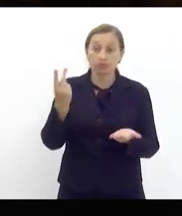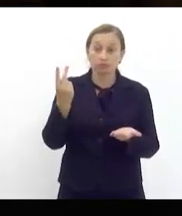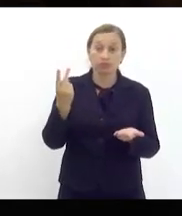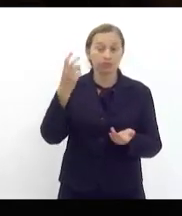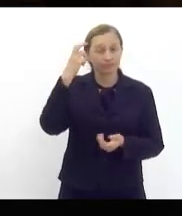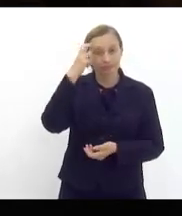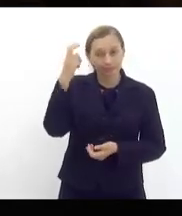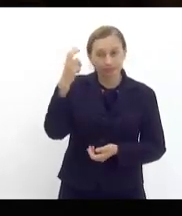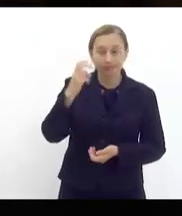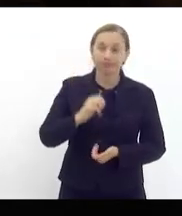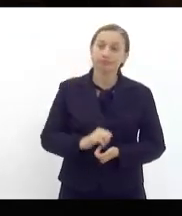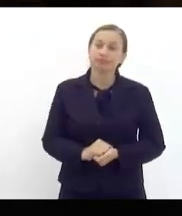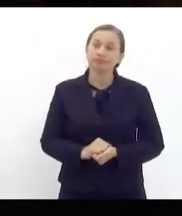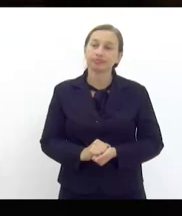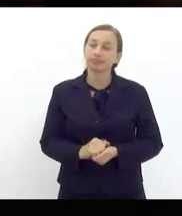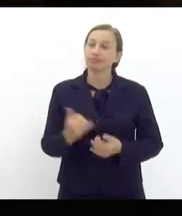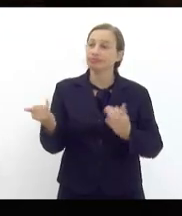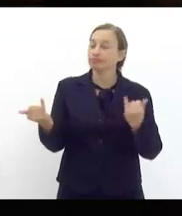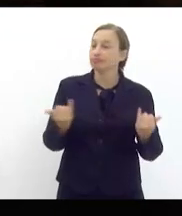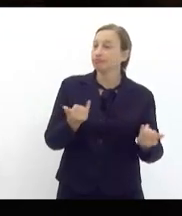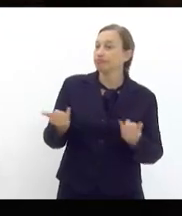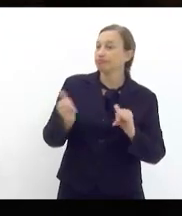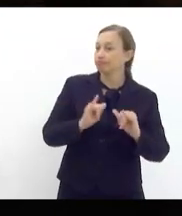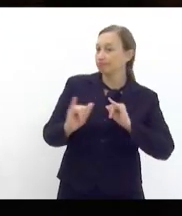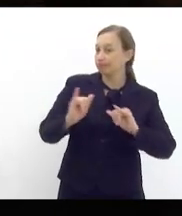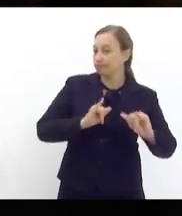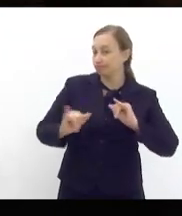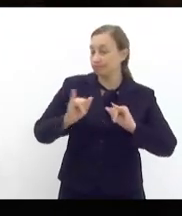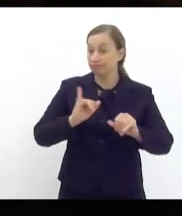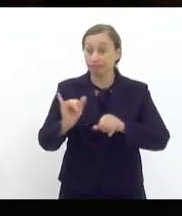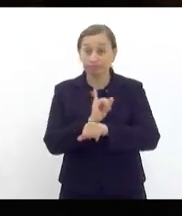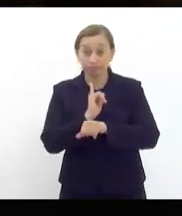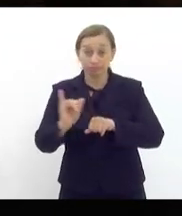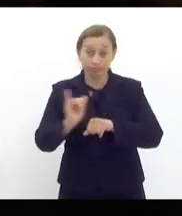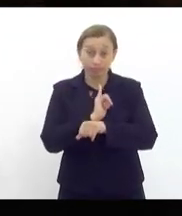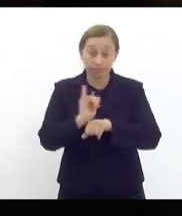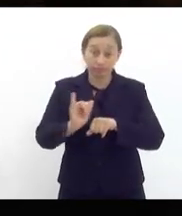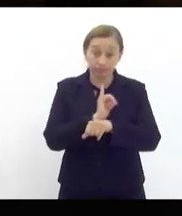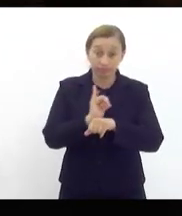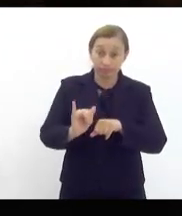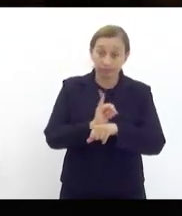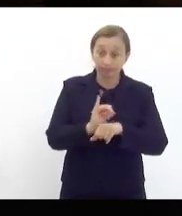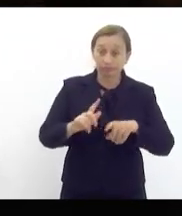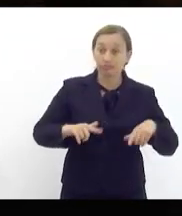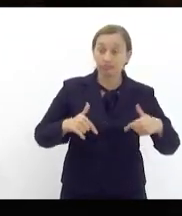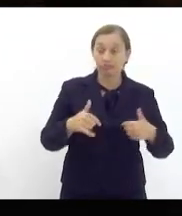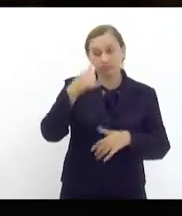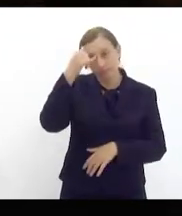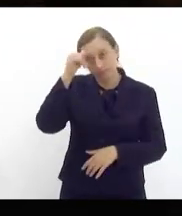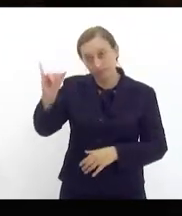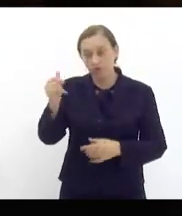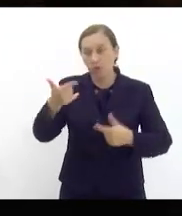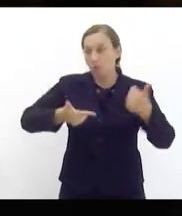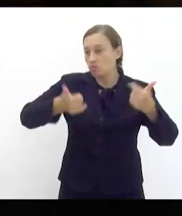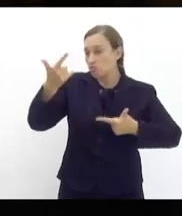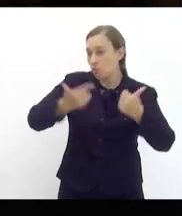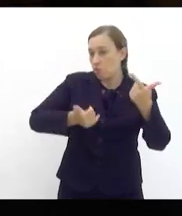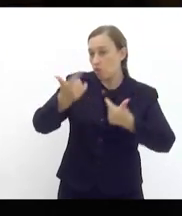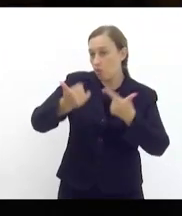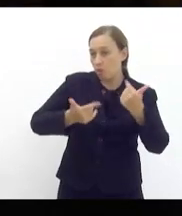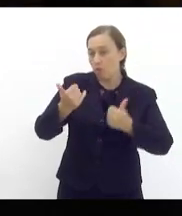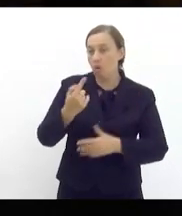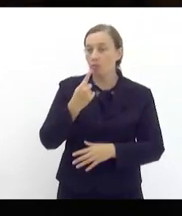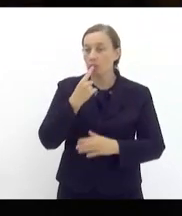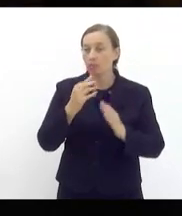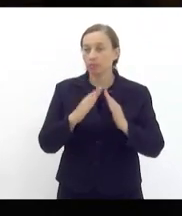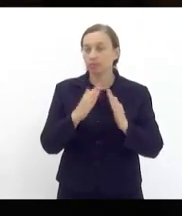inteligência a informação a estratégia a tática para evitar que tiroteios ocorram perto das